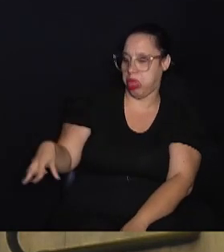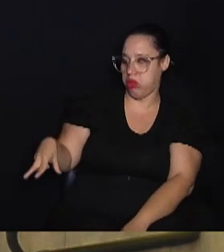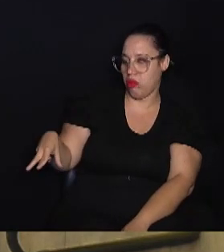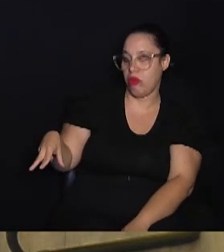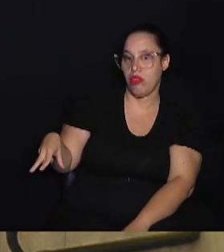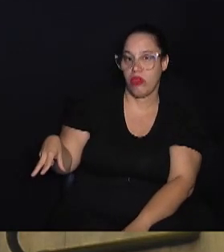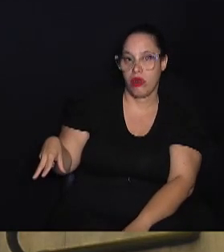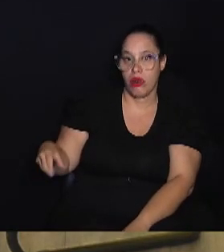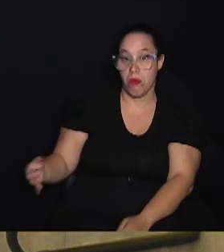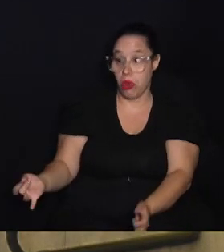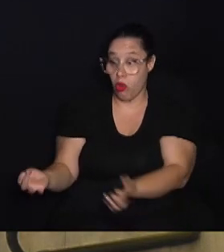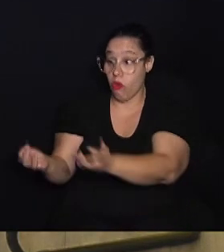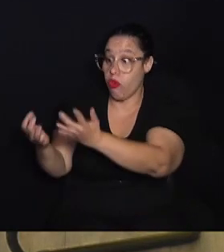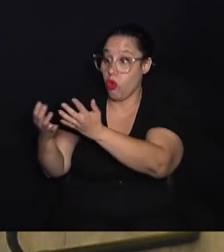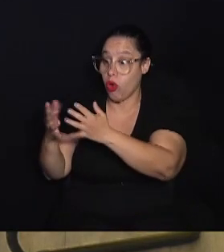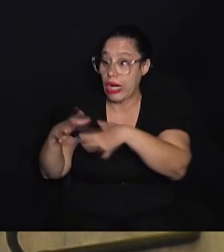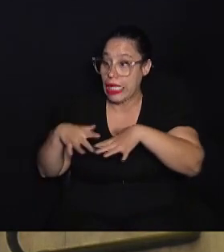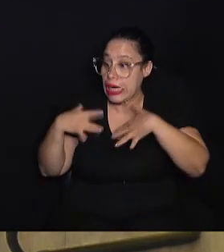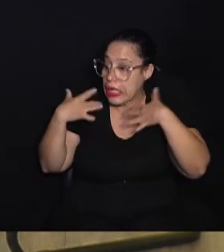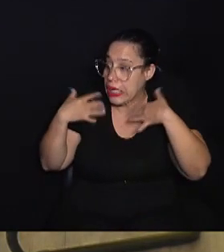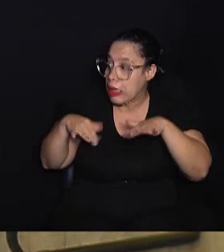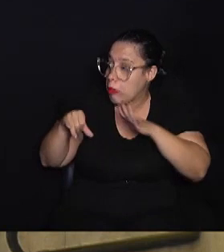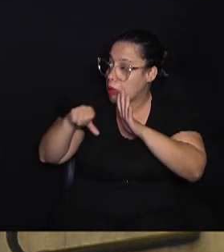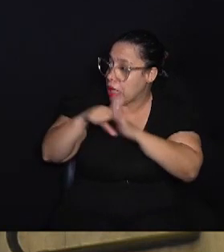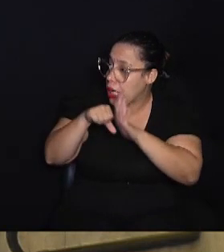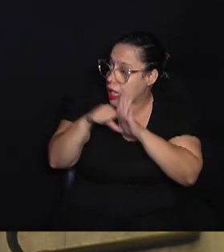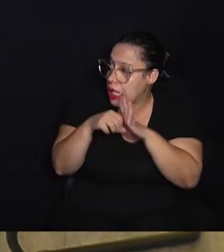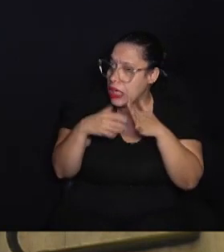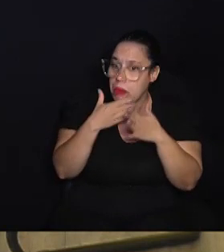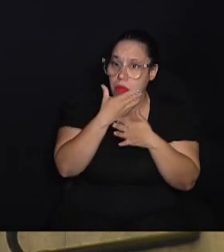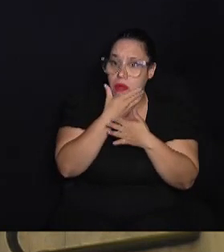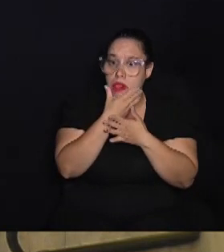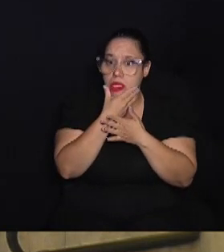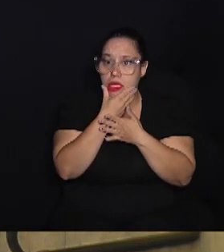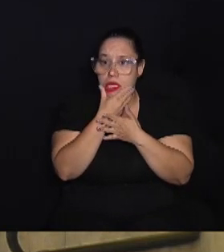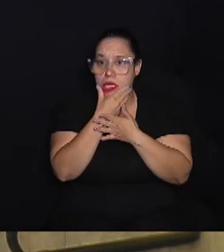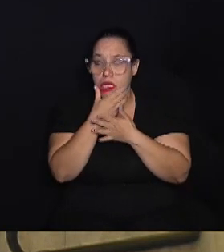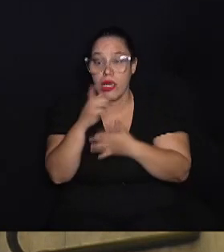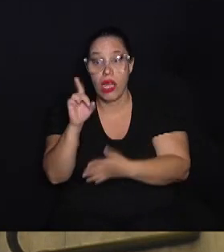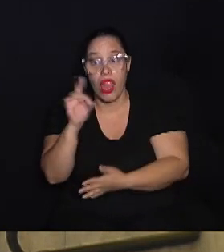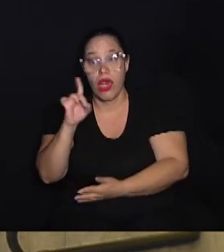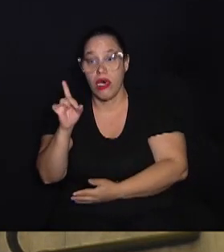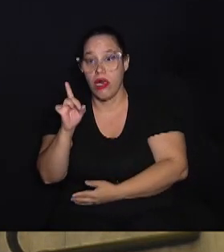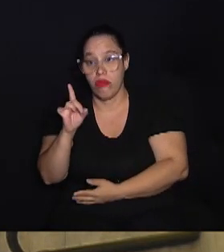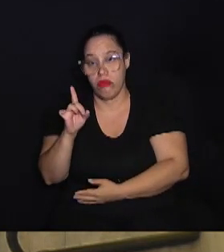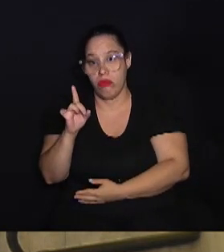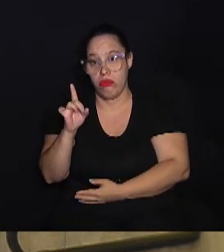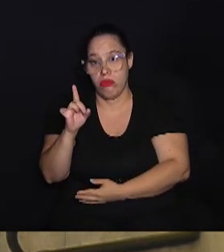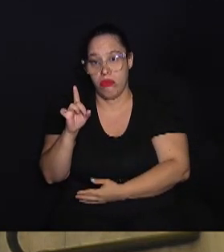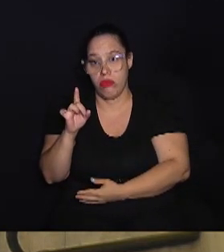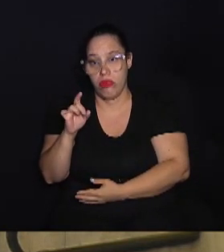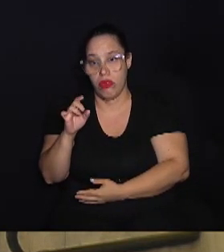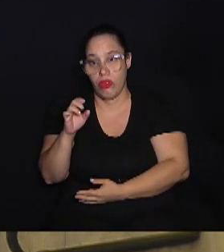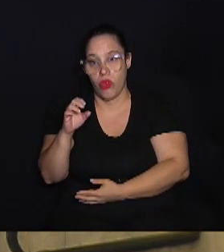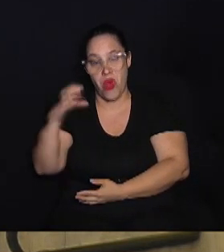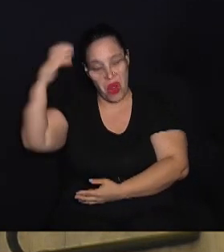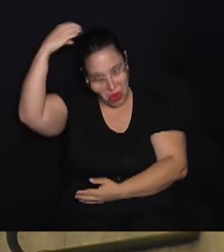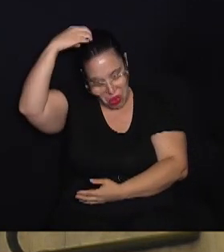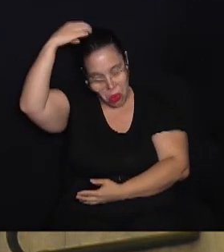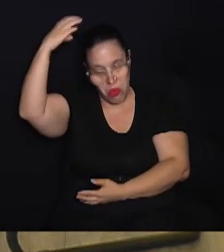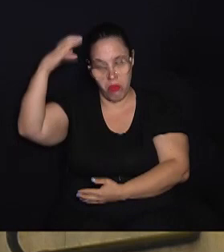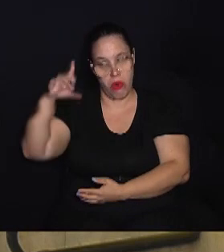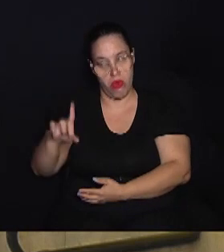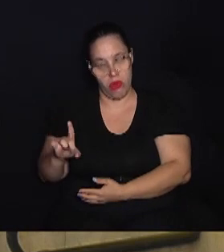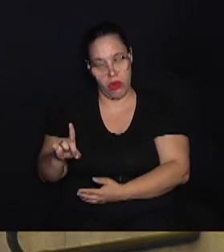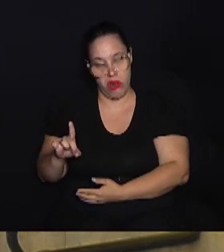cigarro e pegou fogo. Mesmo assim é crime? Não, porque foi de uma modalidade aí culposa, né, digamos assim.